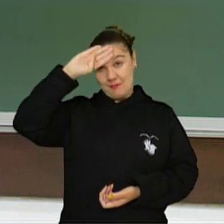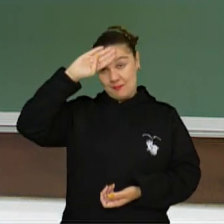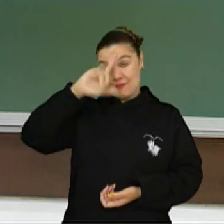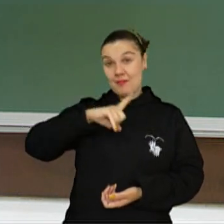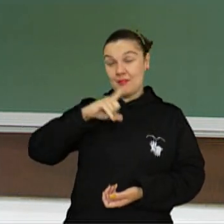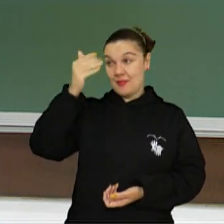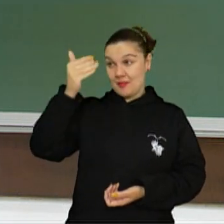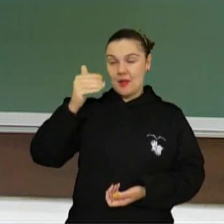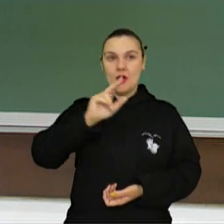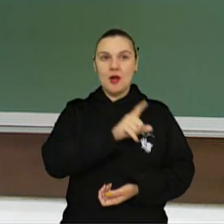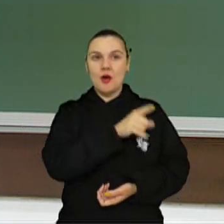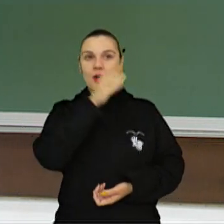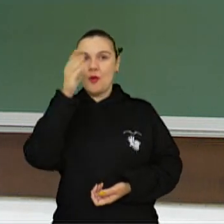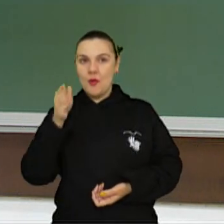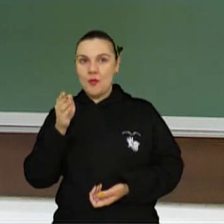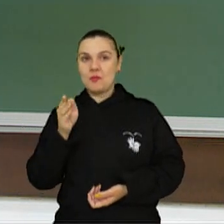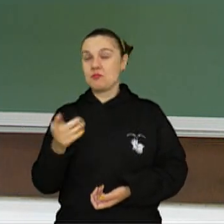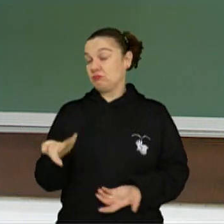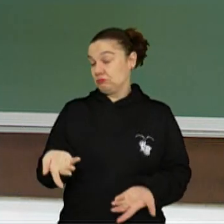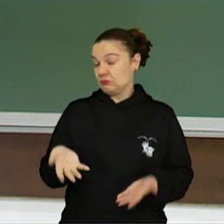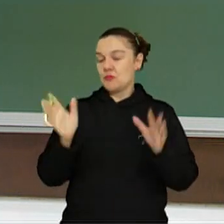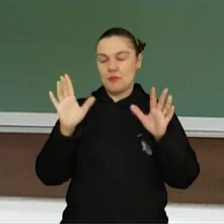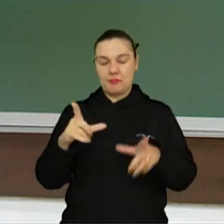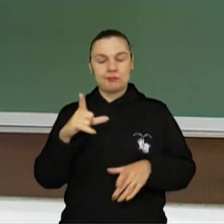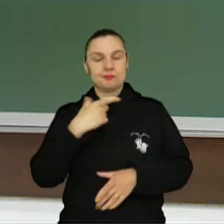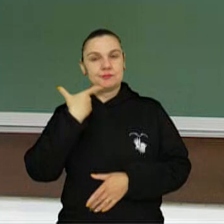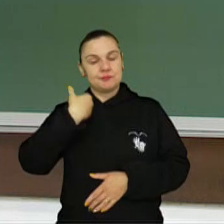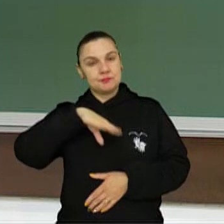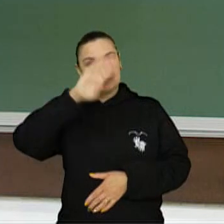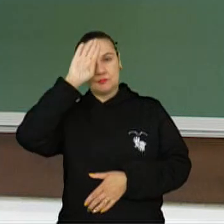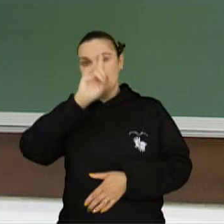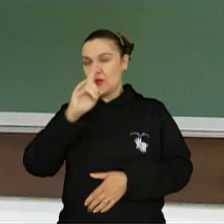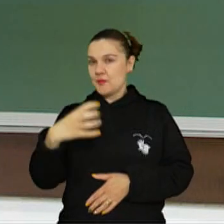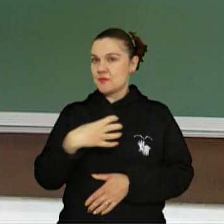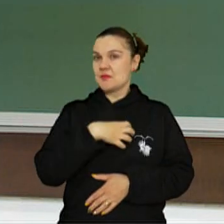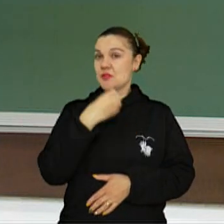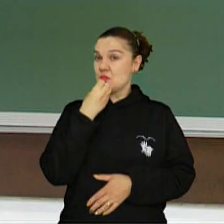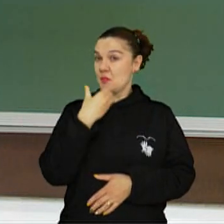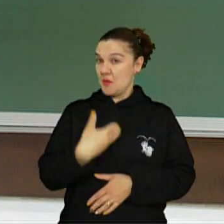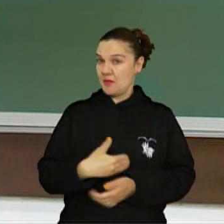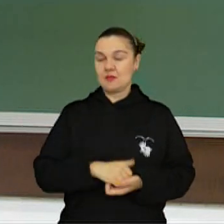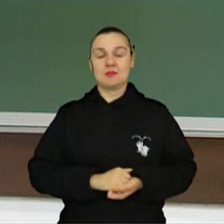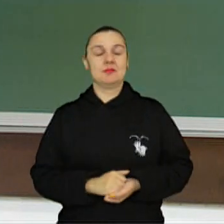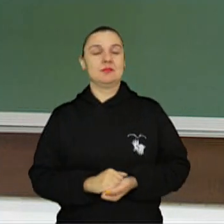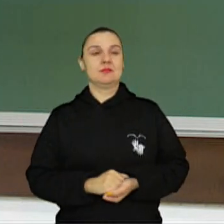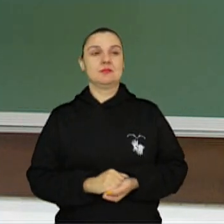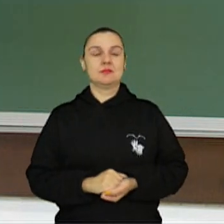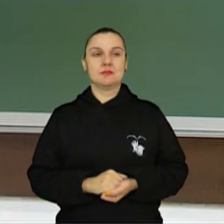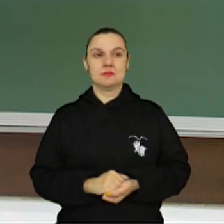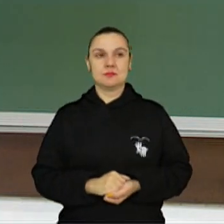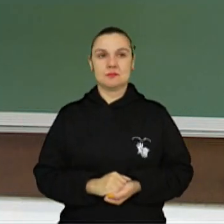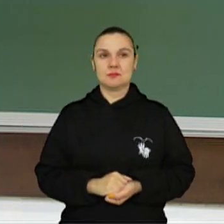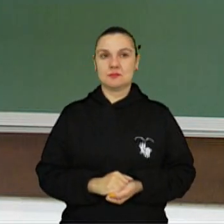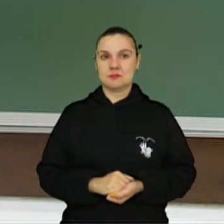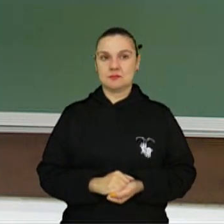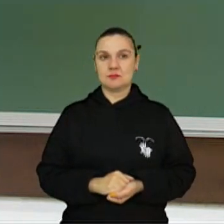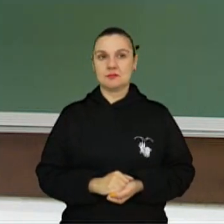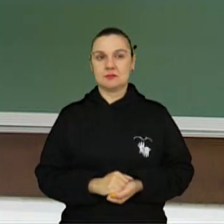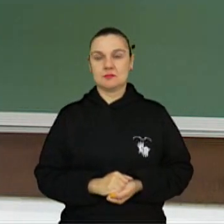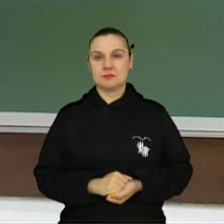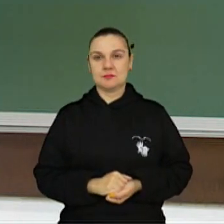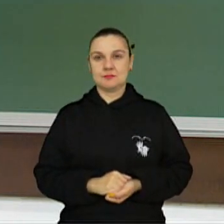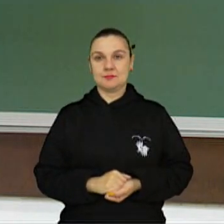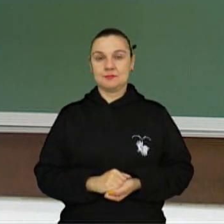verbo tener. E ali quando, já que ela tem febre, por isso que ela não se sente bem, né? O verbo sentir-se. No se